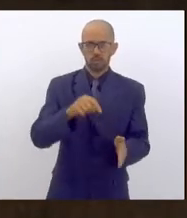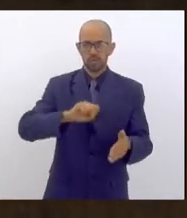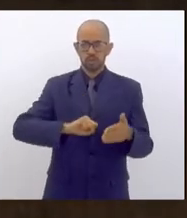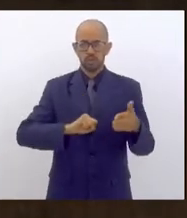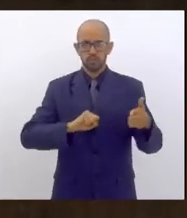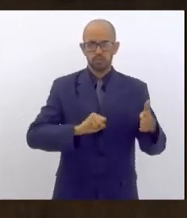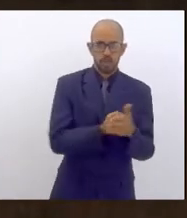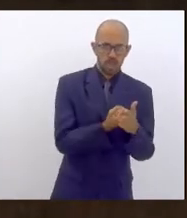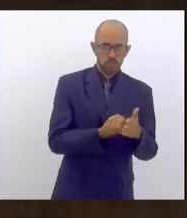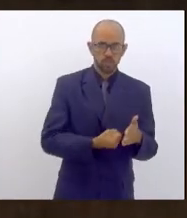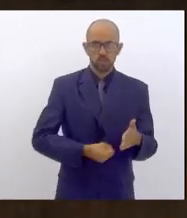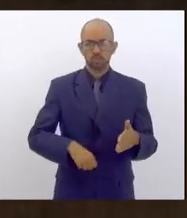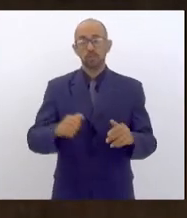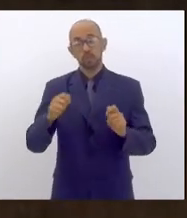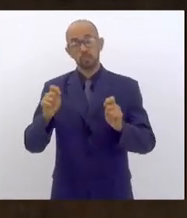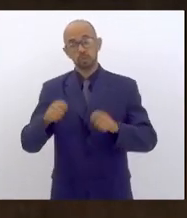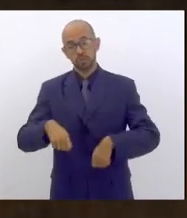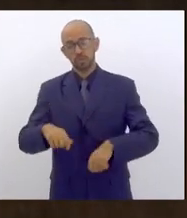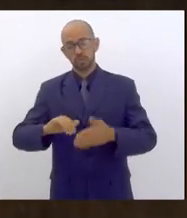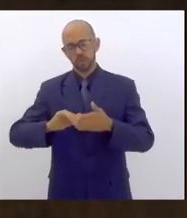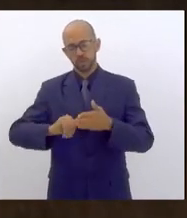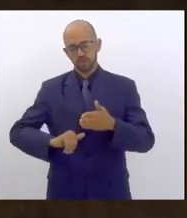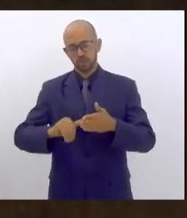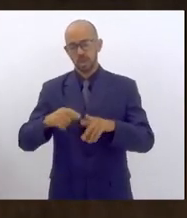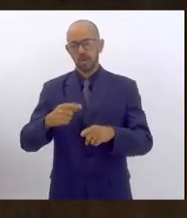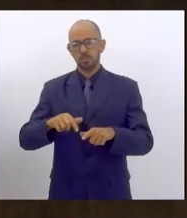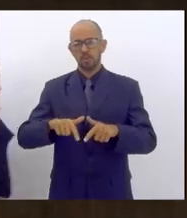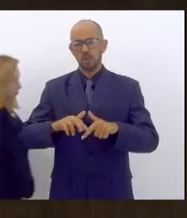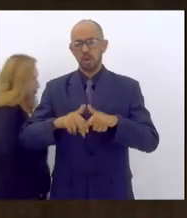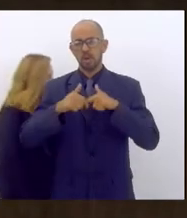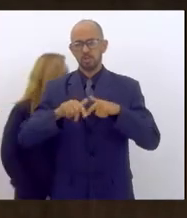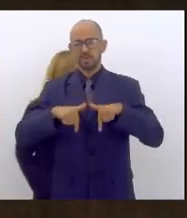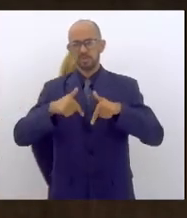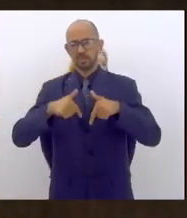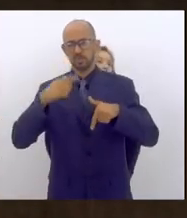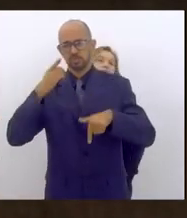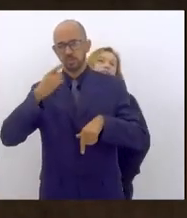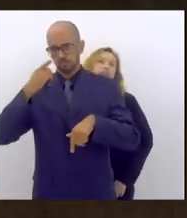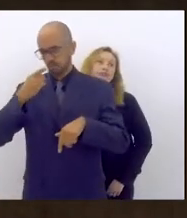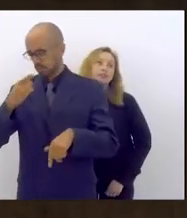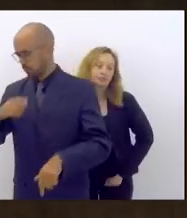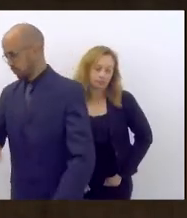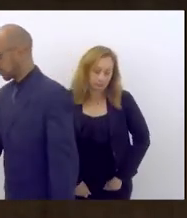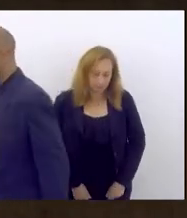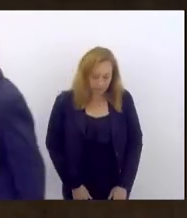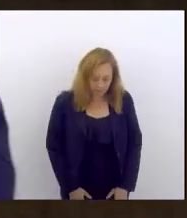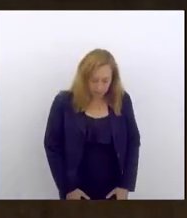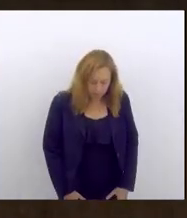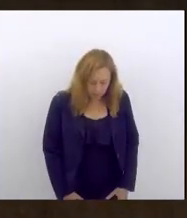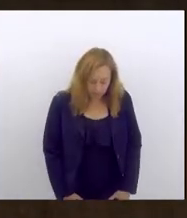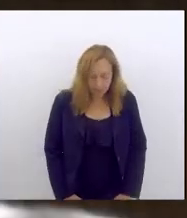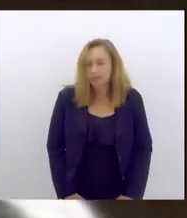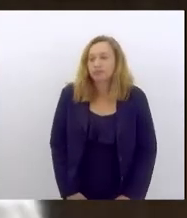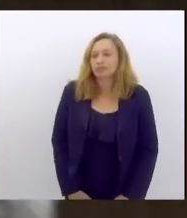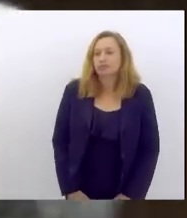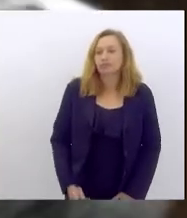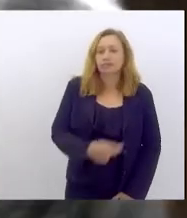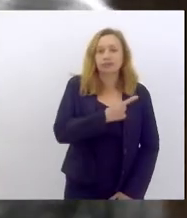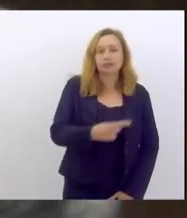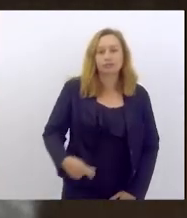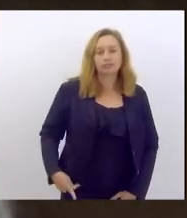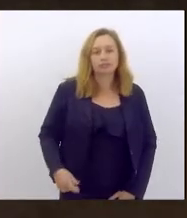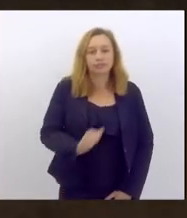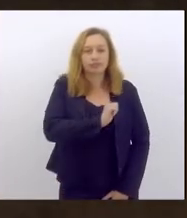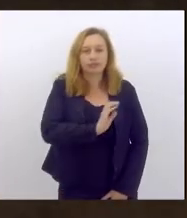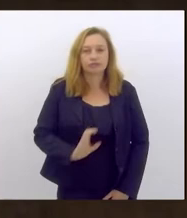foi possível a derrubada pela atuação desses deputados. E eu quero saudar aqui o presidente André Siciliano,